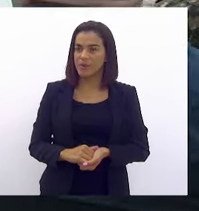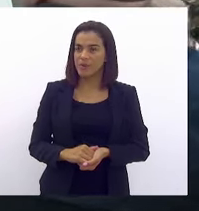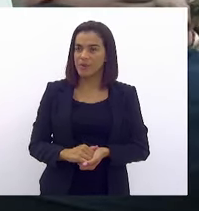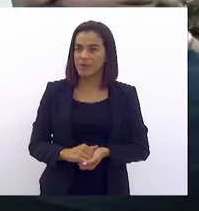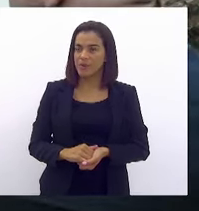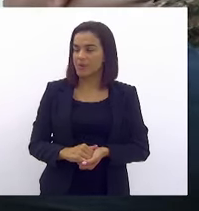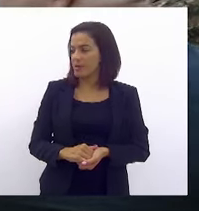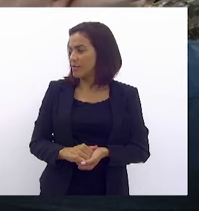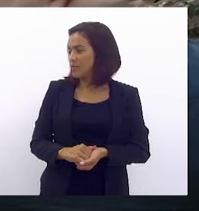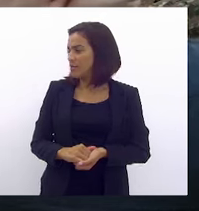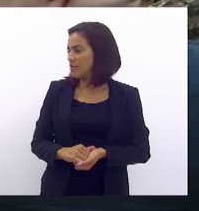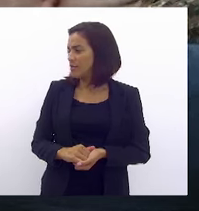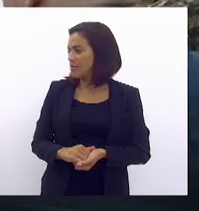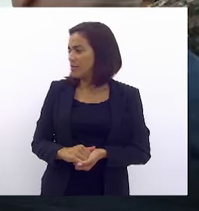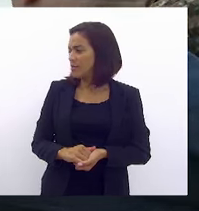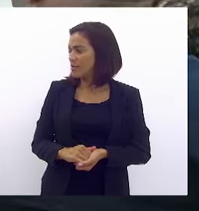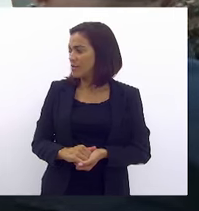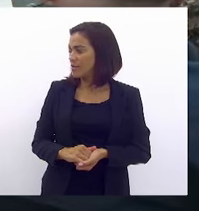Foi?